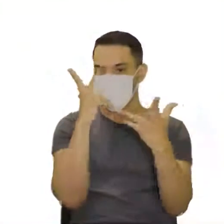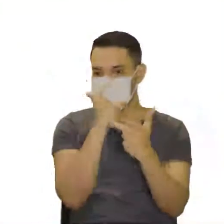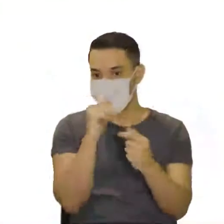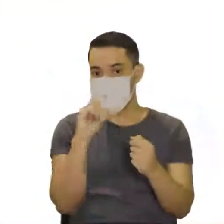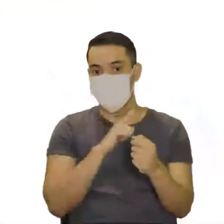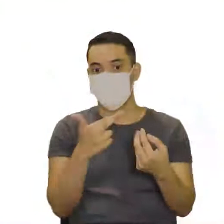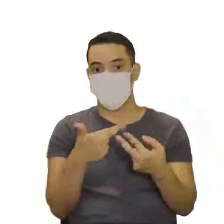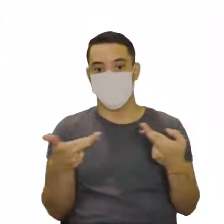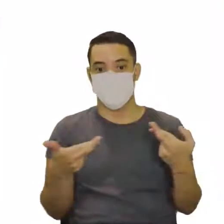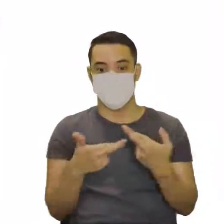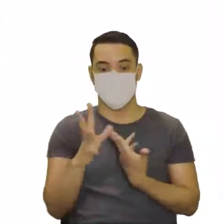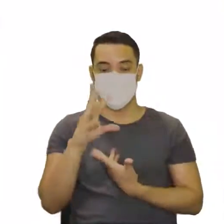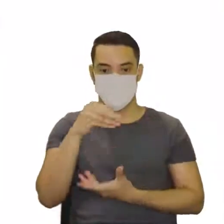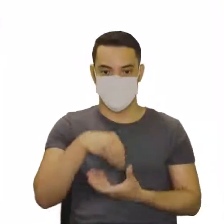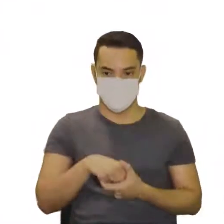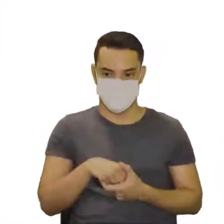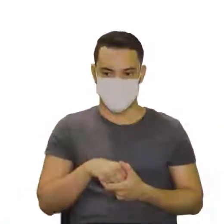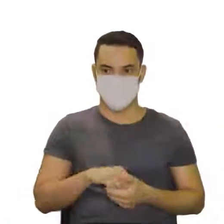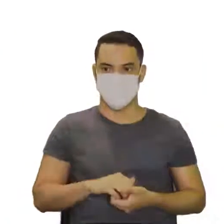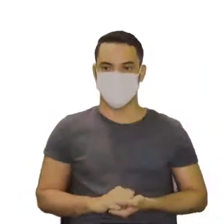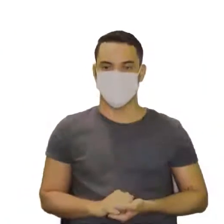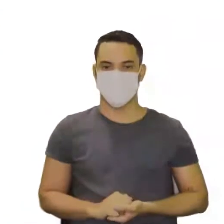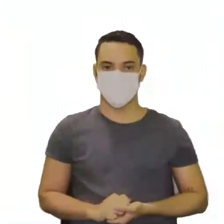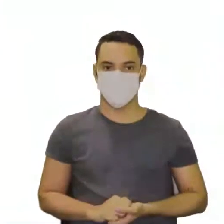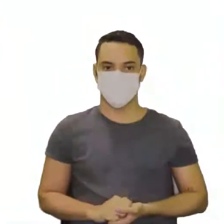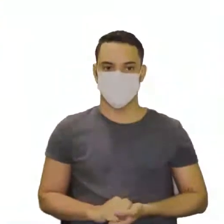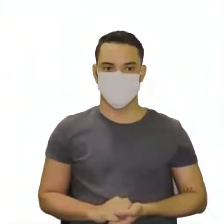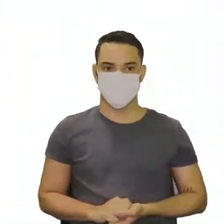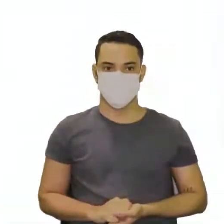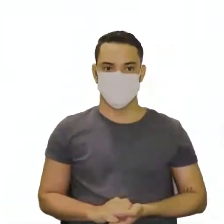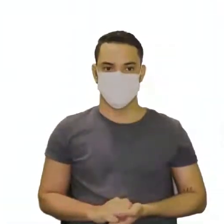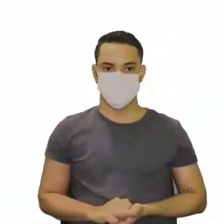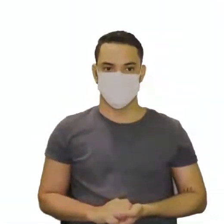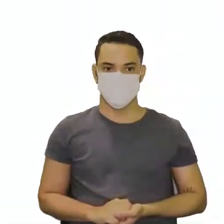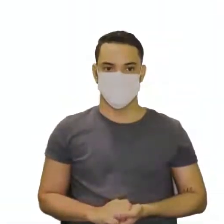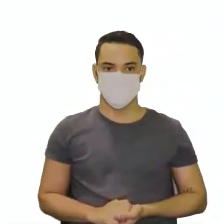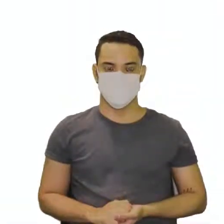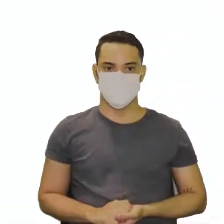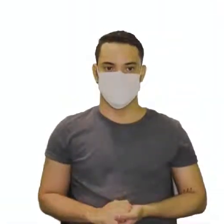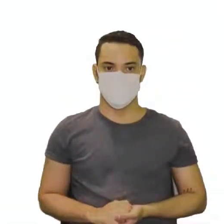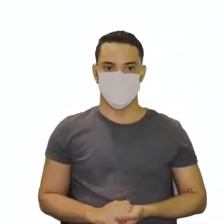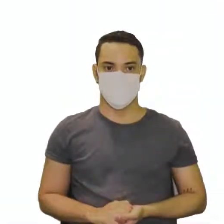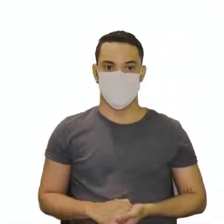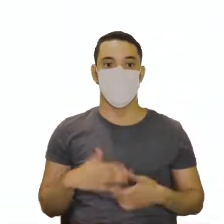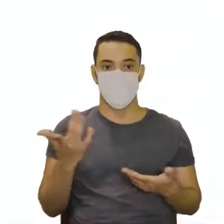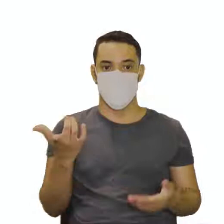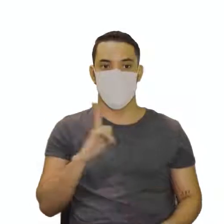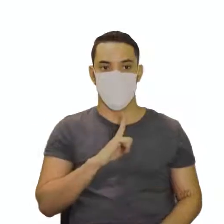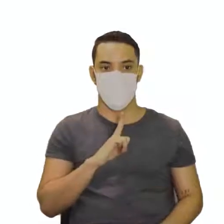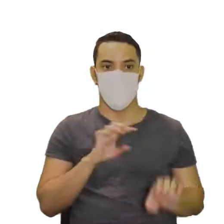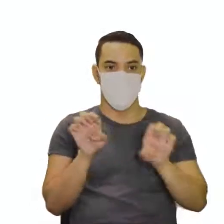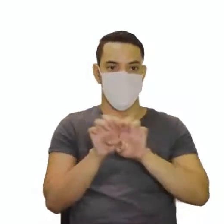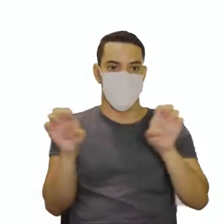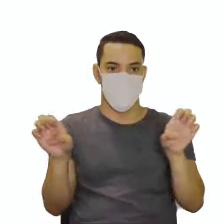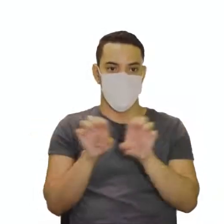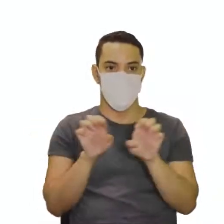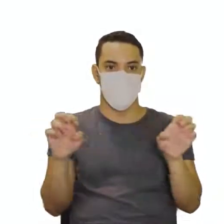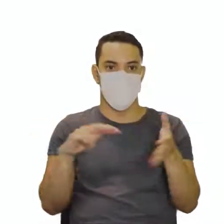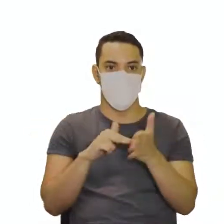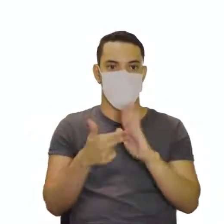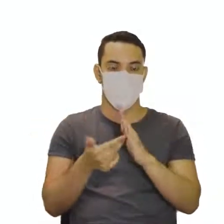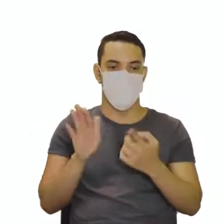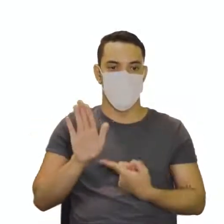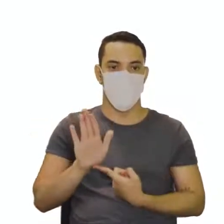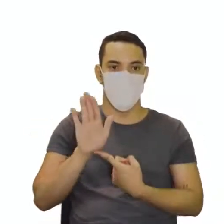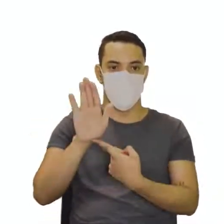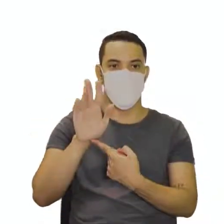resistência interna, ok? Entendido isso? E aqui a nossa equação para representar